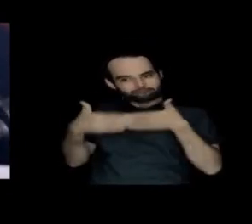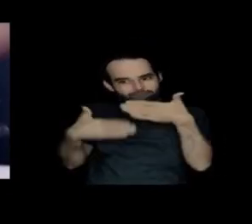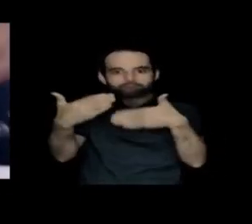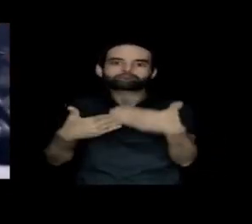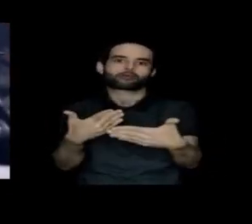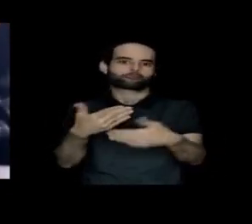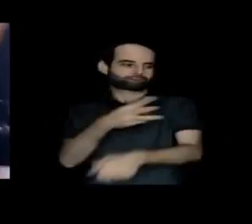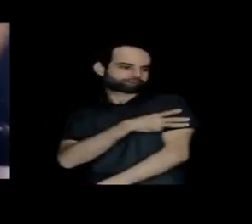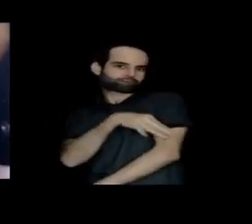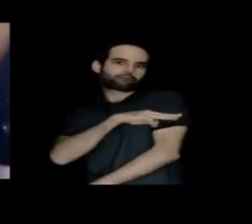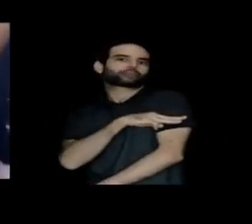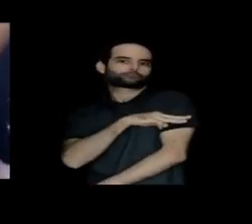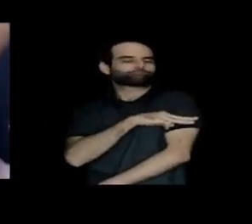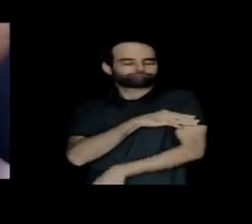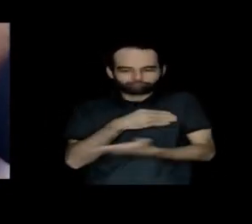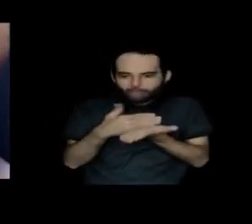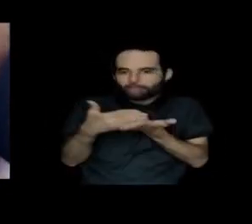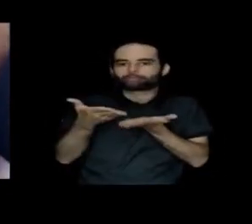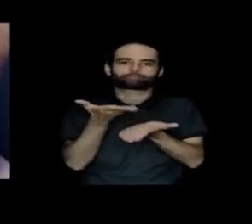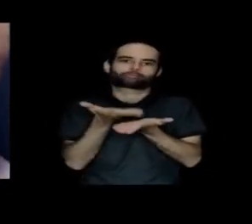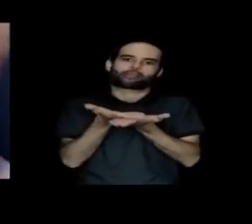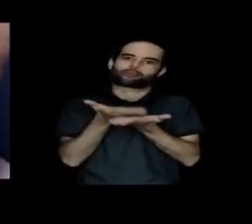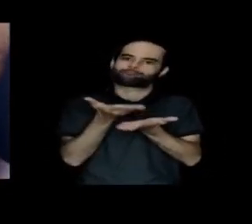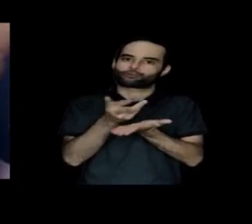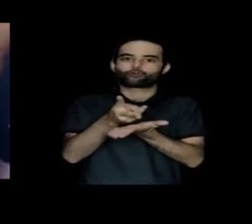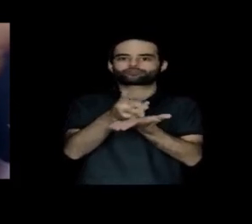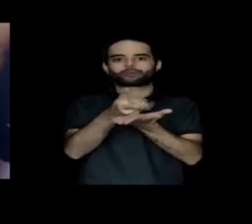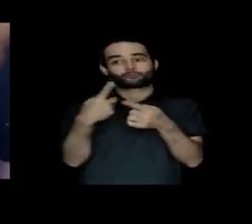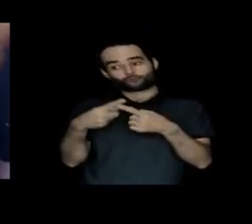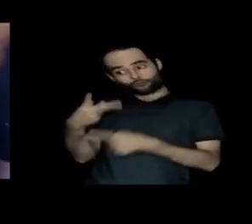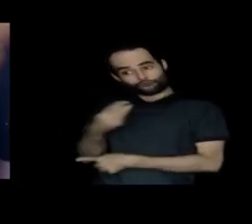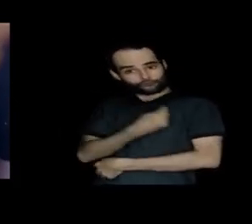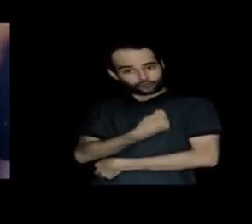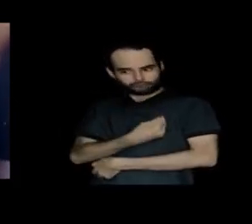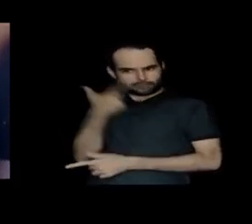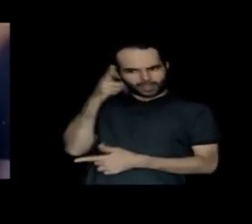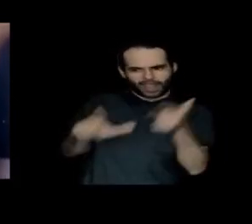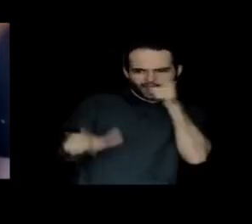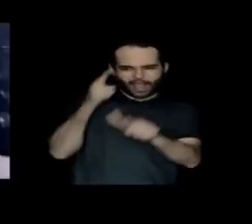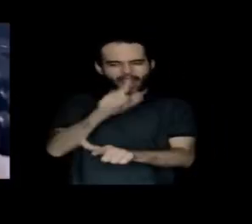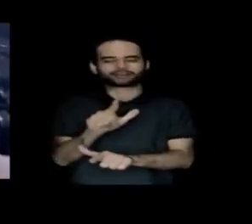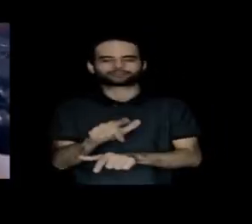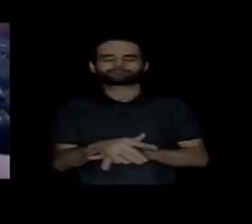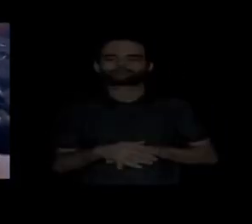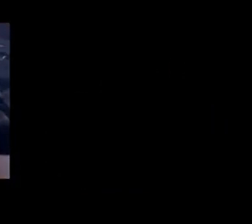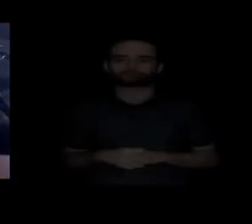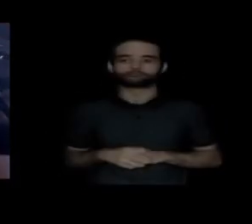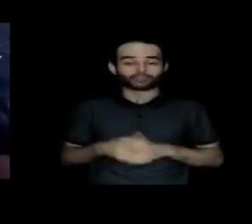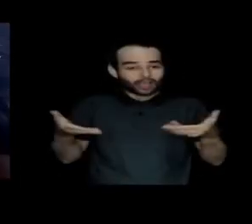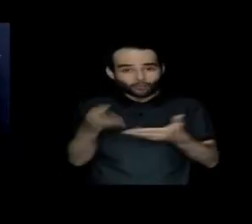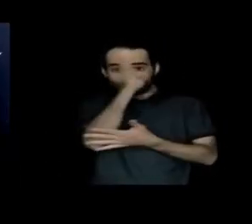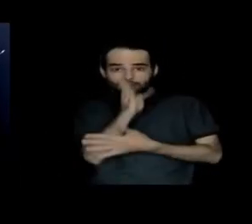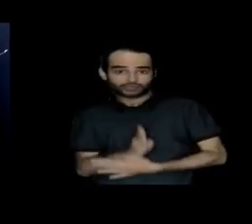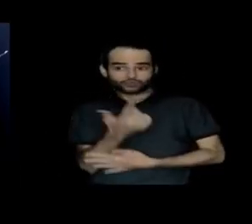quisesse ir além do ensino médio, né? Porque a vida dela foi de conquistas. A gente nunca